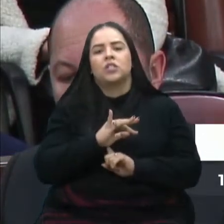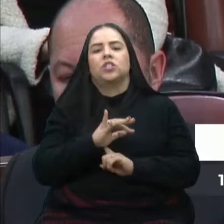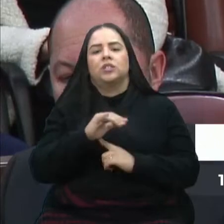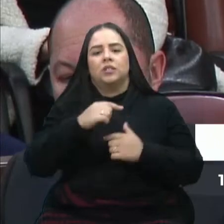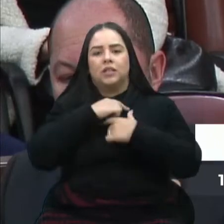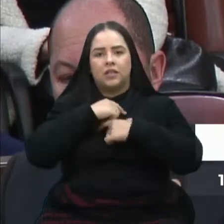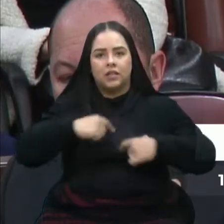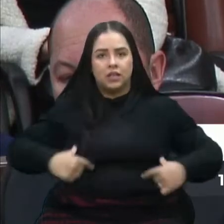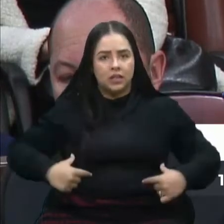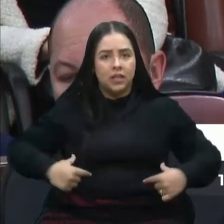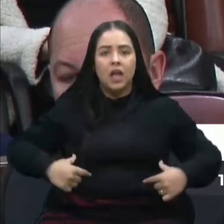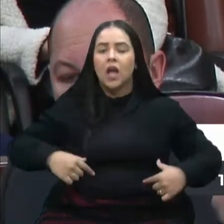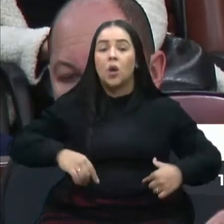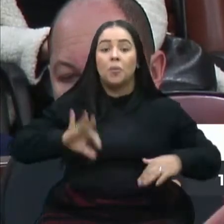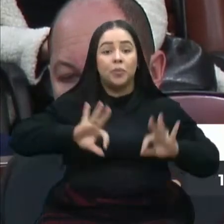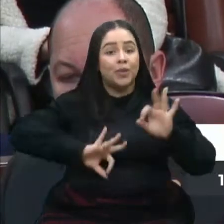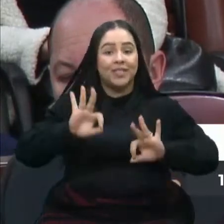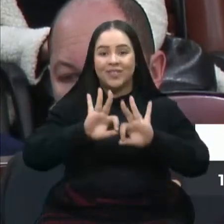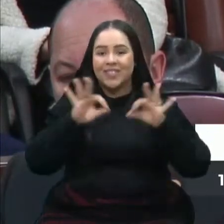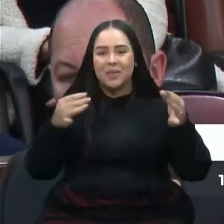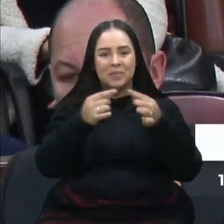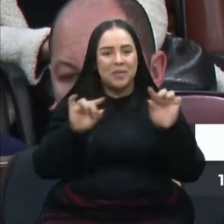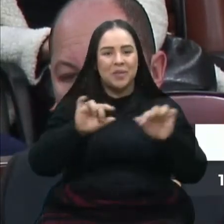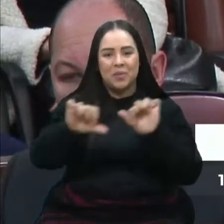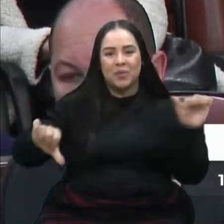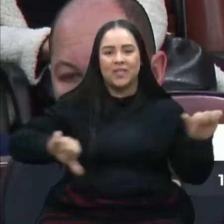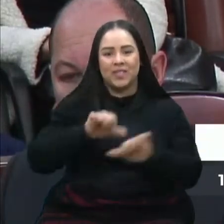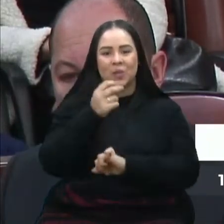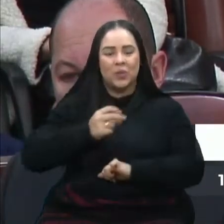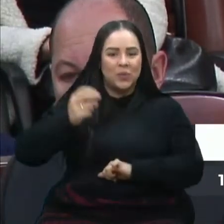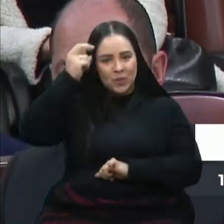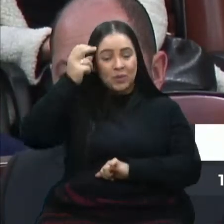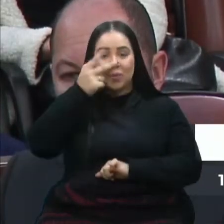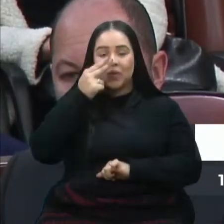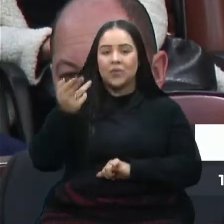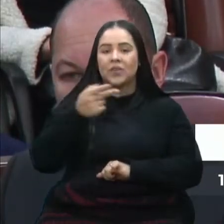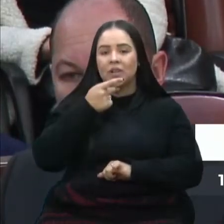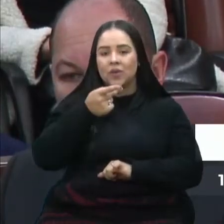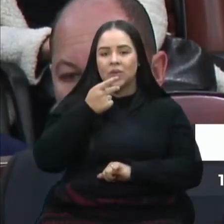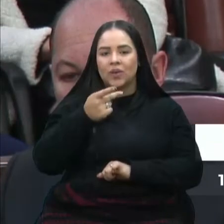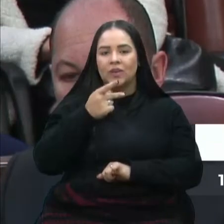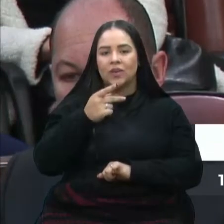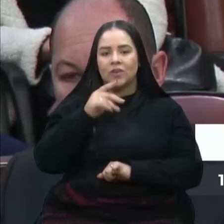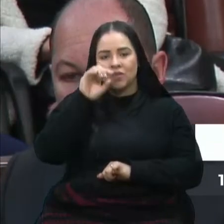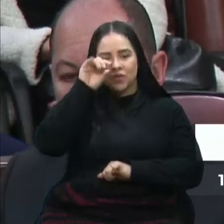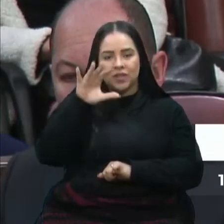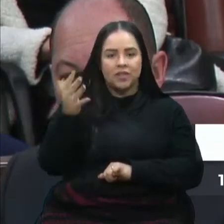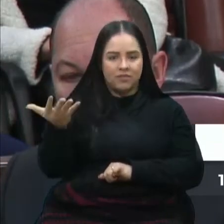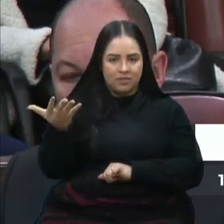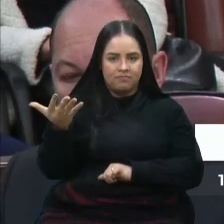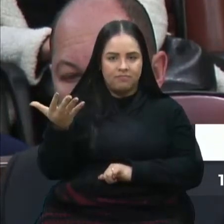é um projeto simples mas é uma mudança cultural Vereador Fiúza É bem isso que disse o vereador